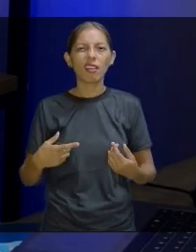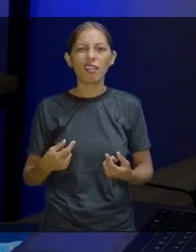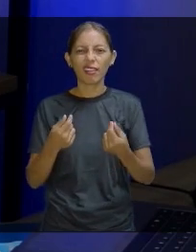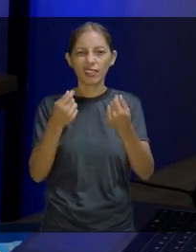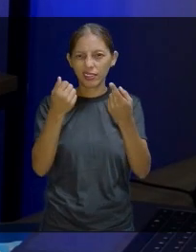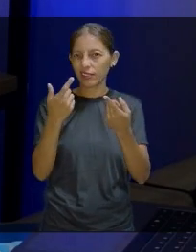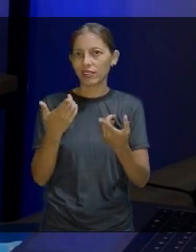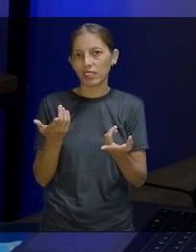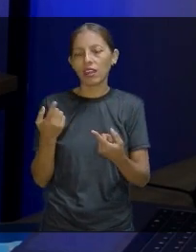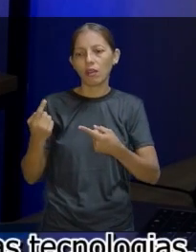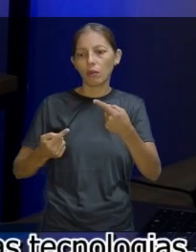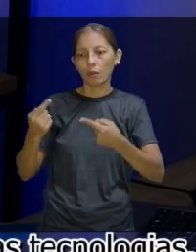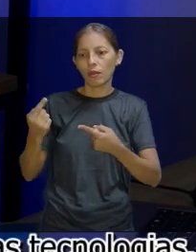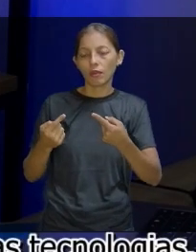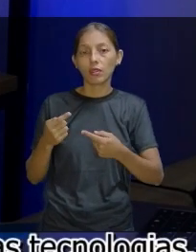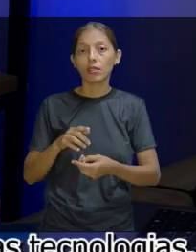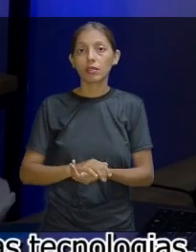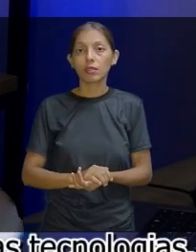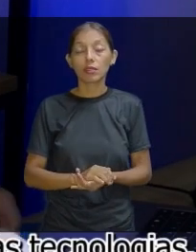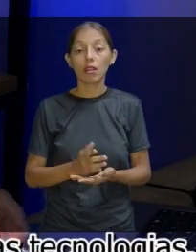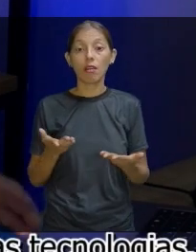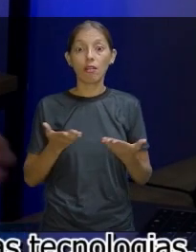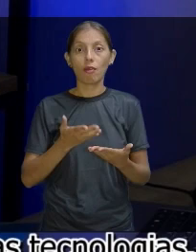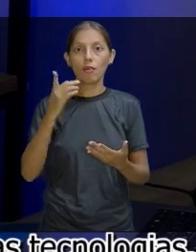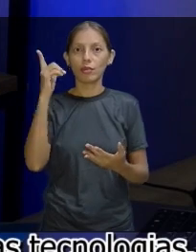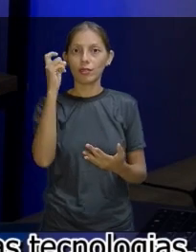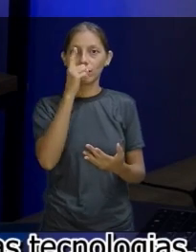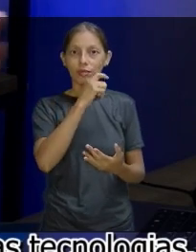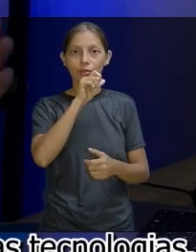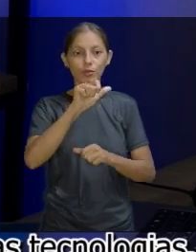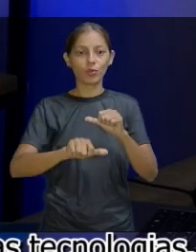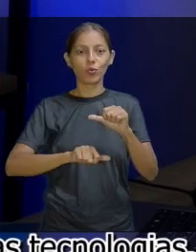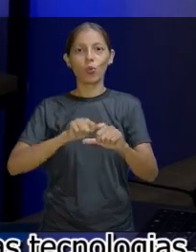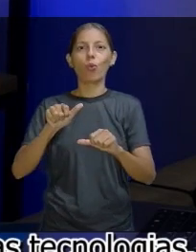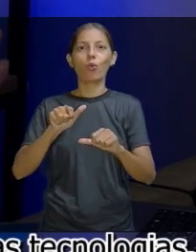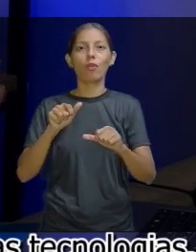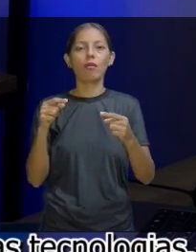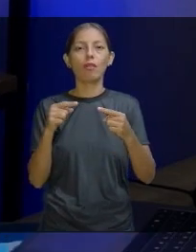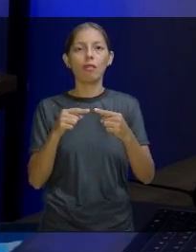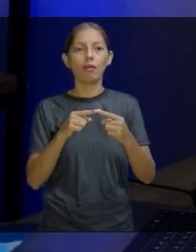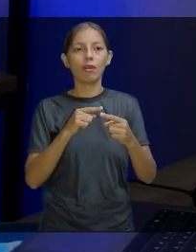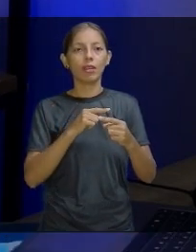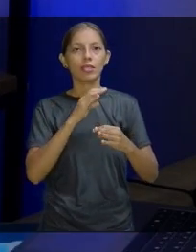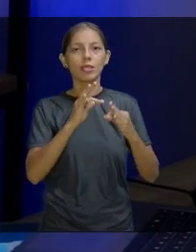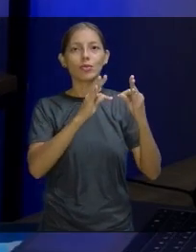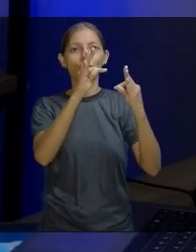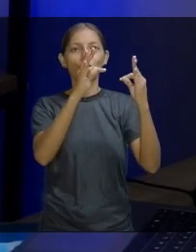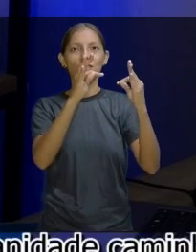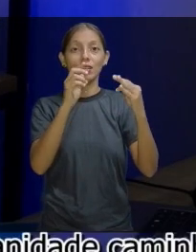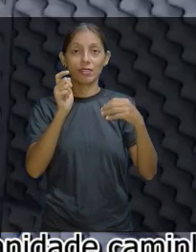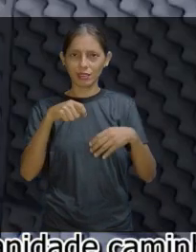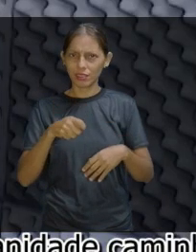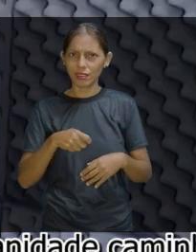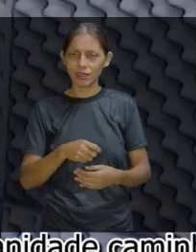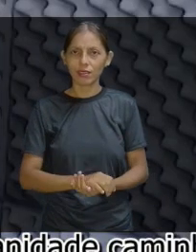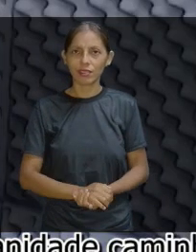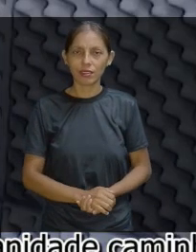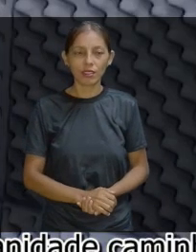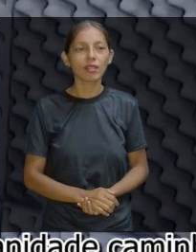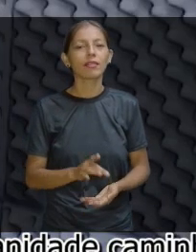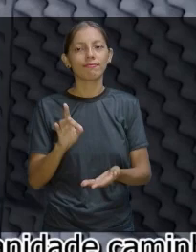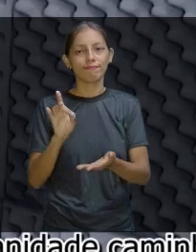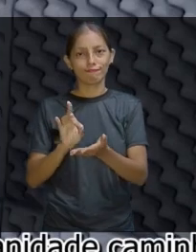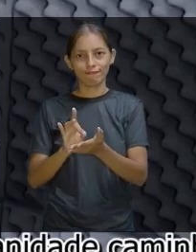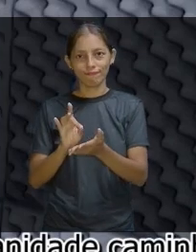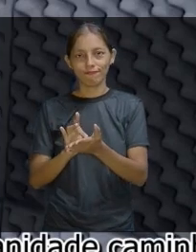apresentador né, Orion Teixeira. Agora parece que os desafios foram para o mundo digital, das tecnologias. É isso mesmo? Sim, nós estamos caminhando,